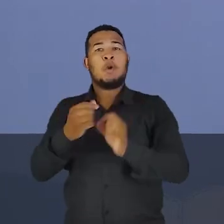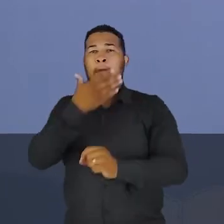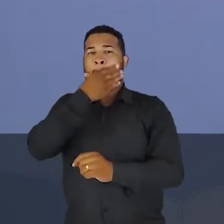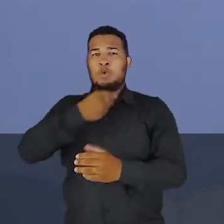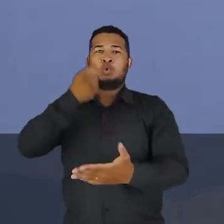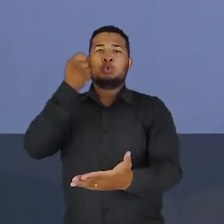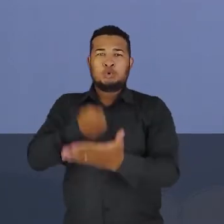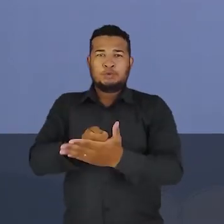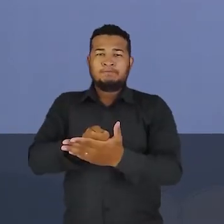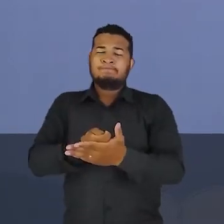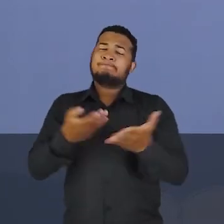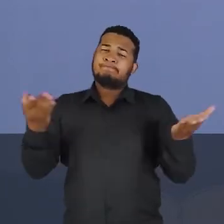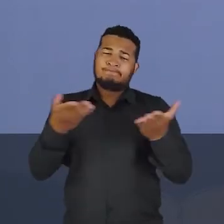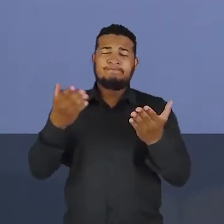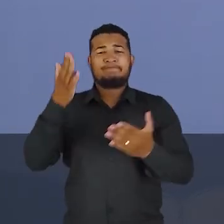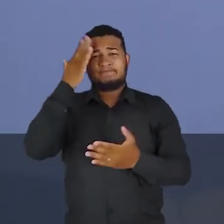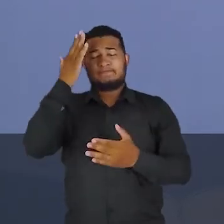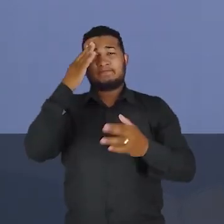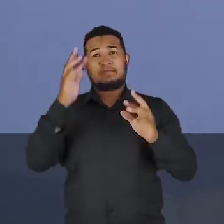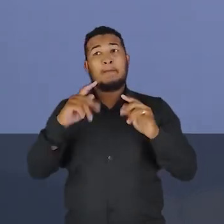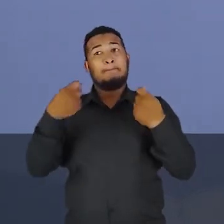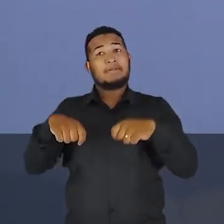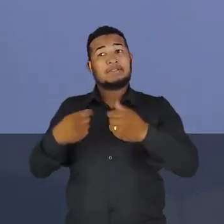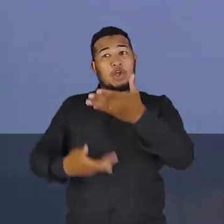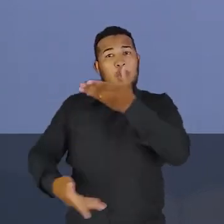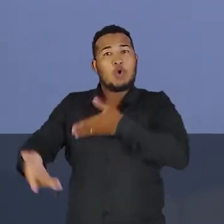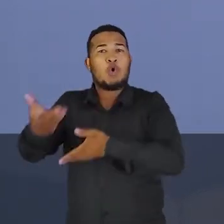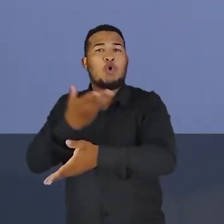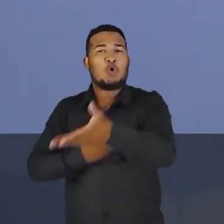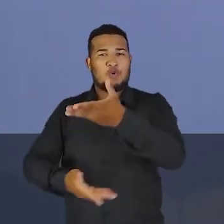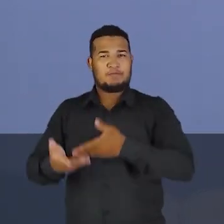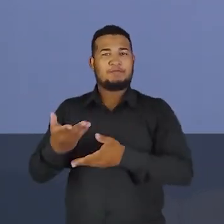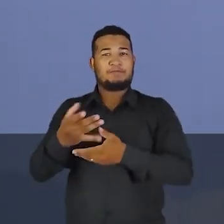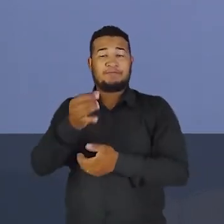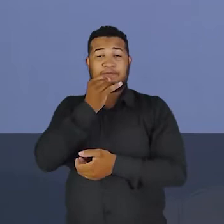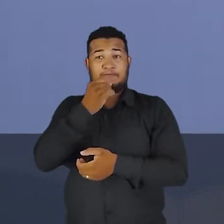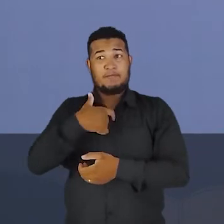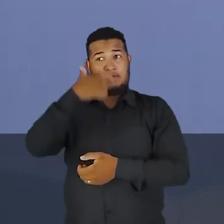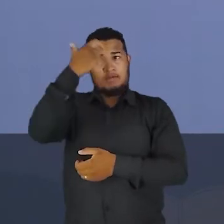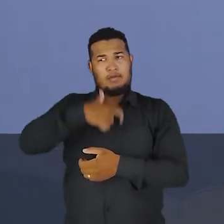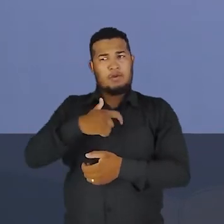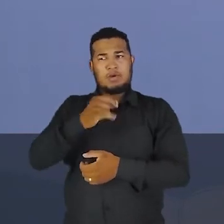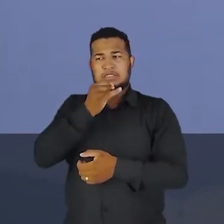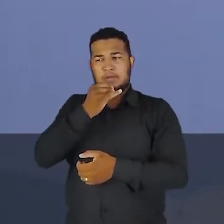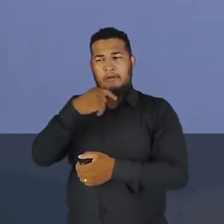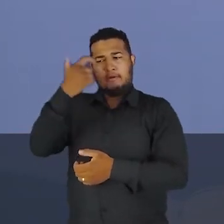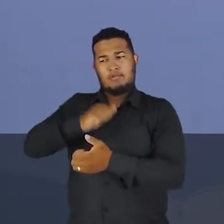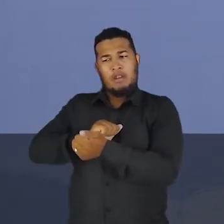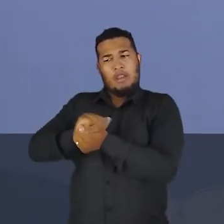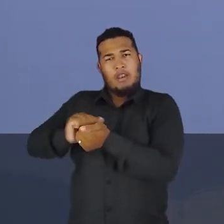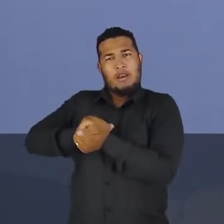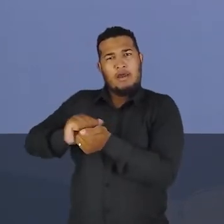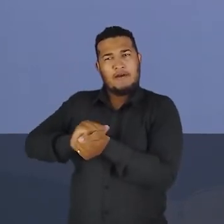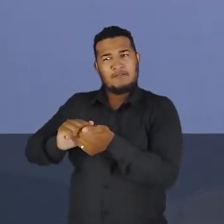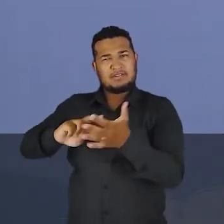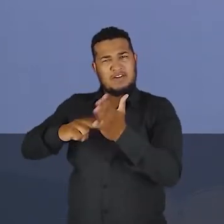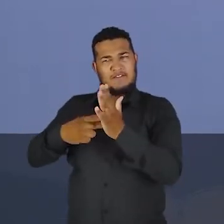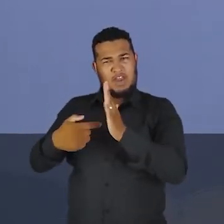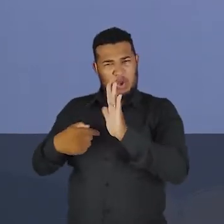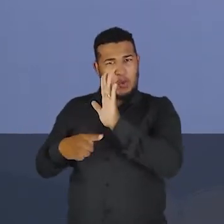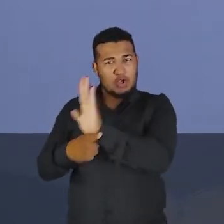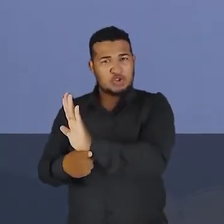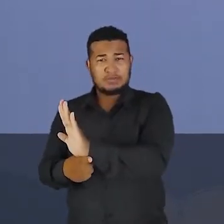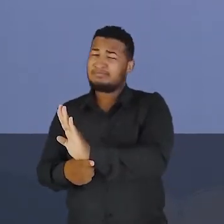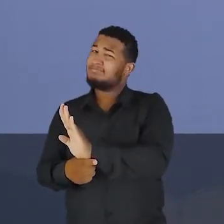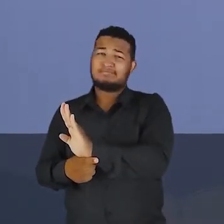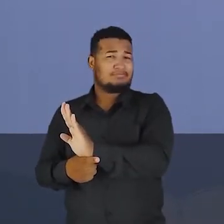machistas. Hoje, nós sabemos que é necessário compartilhar. Que quando eu lavo a louça, eu não estou ajudando. Porque quando